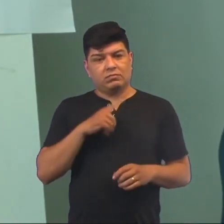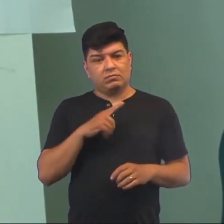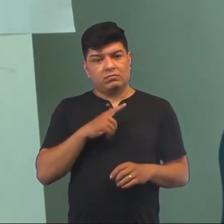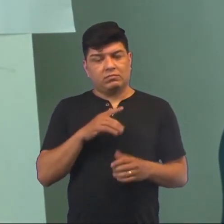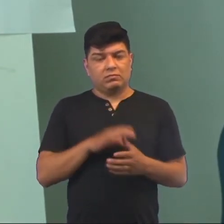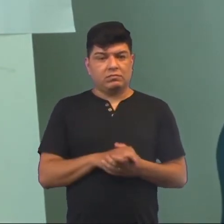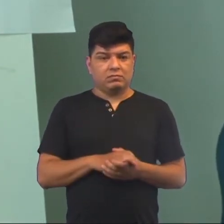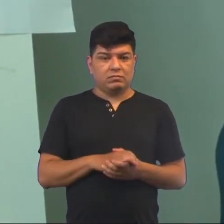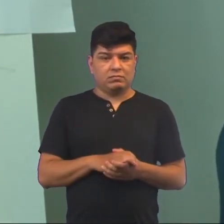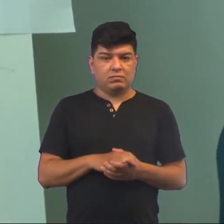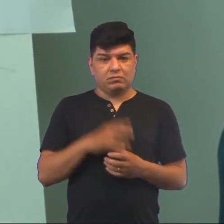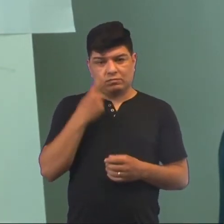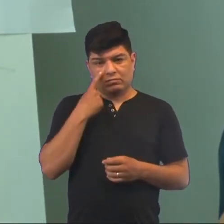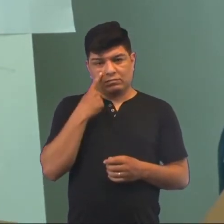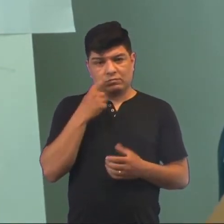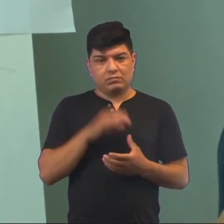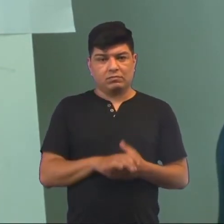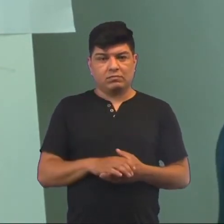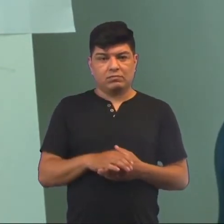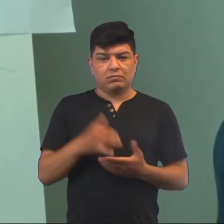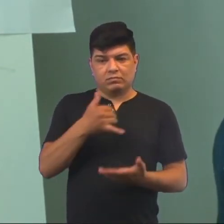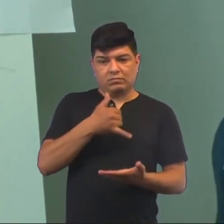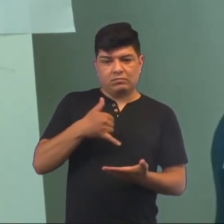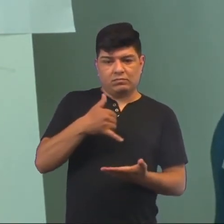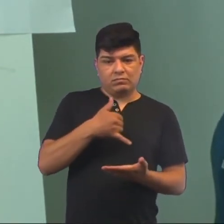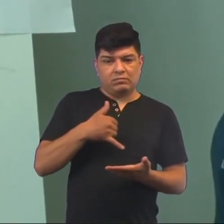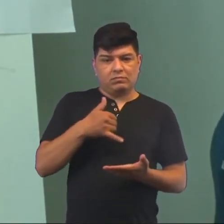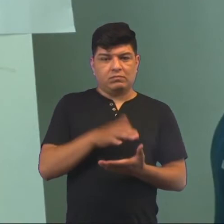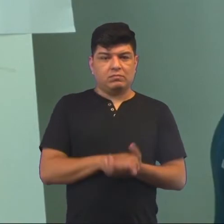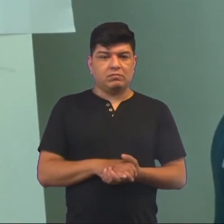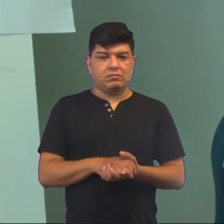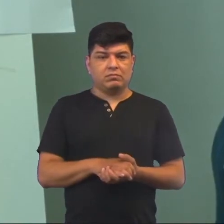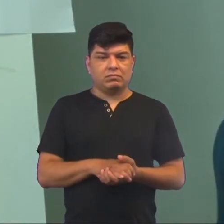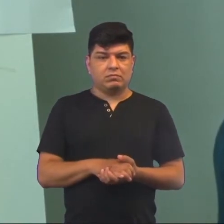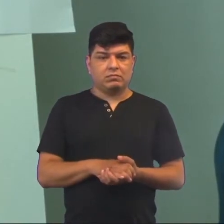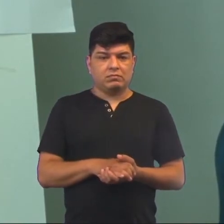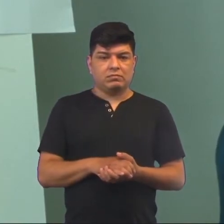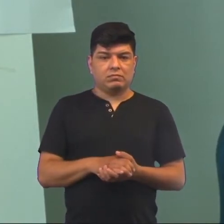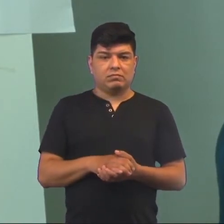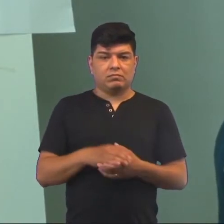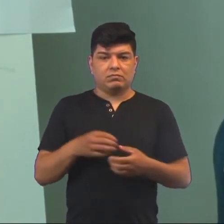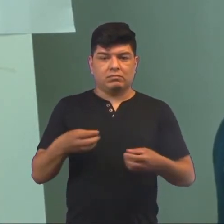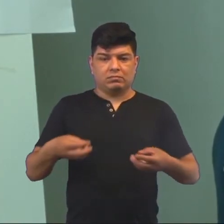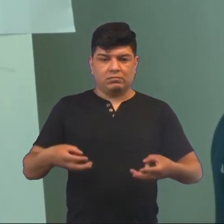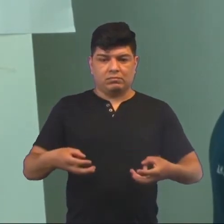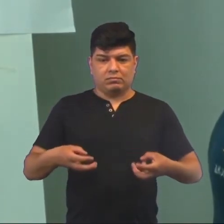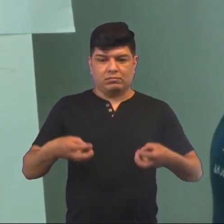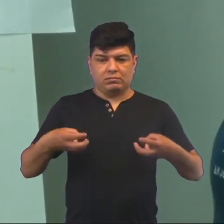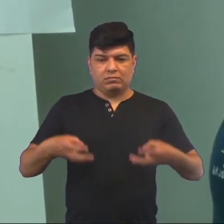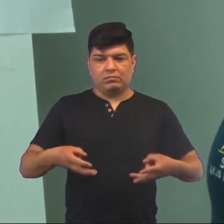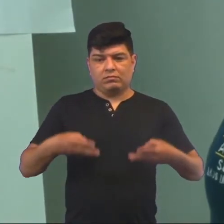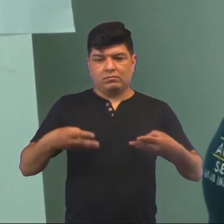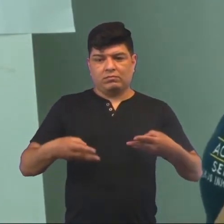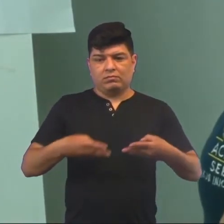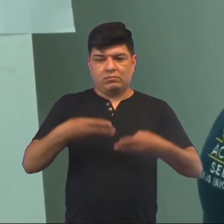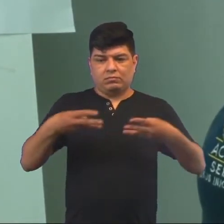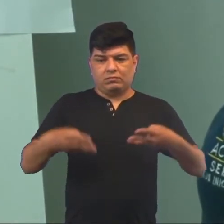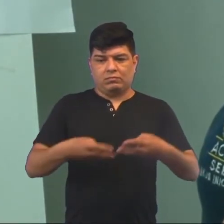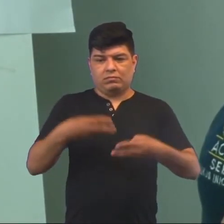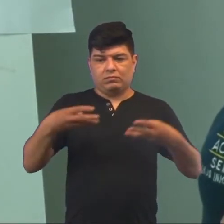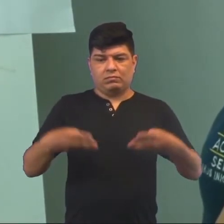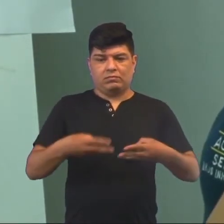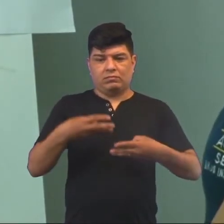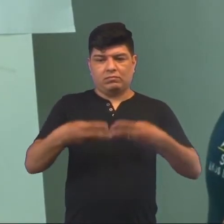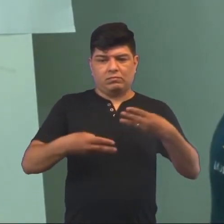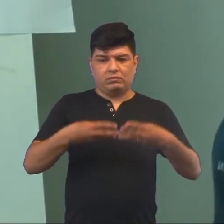tenho aqui, ó, se você observar, eu tenho o óleo, o macarrão, tá? Aqui, molho